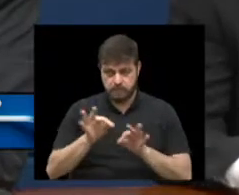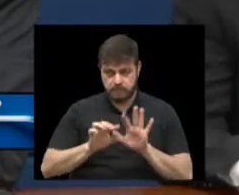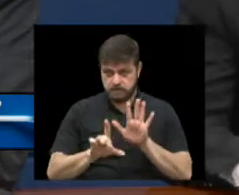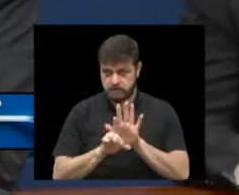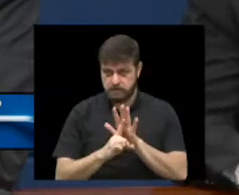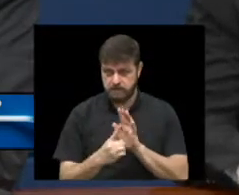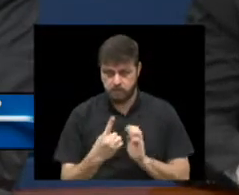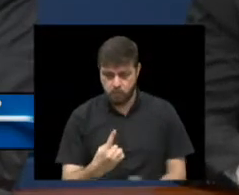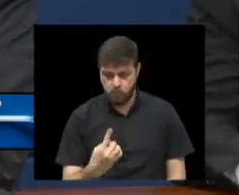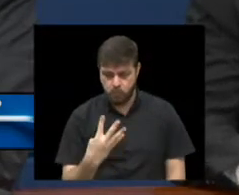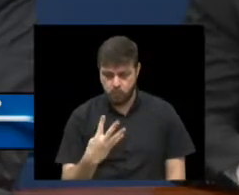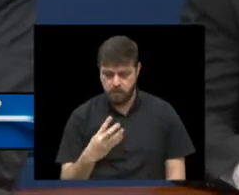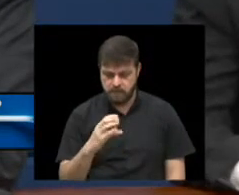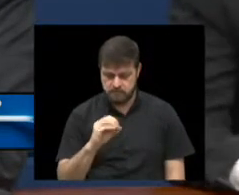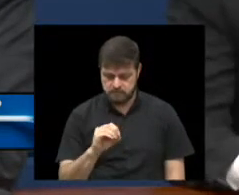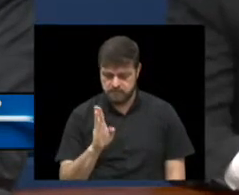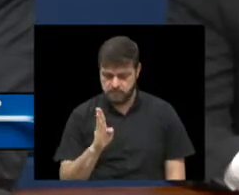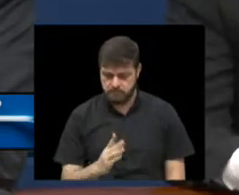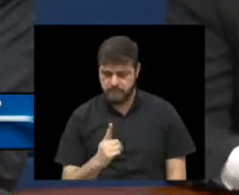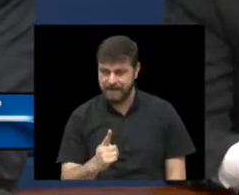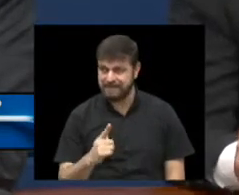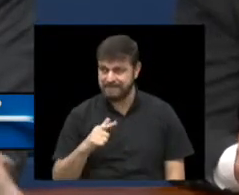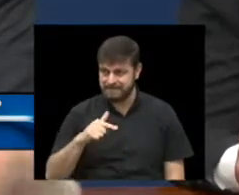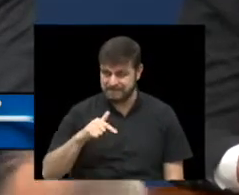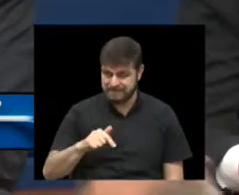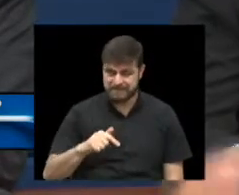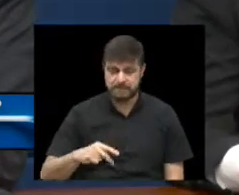lei 140/2017, processo